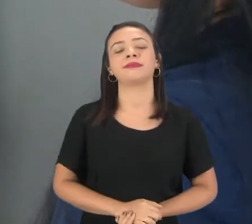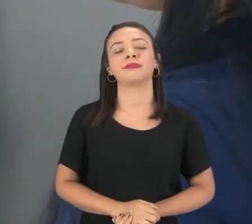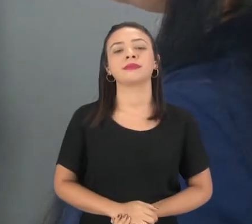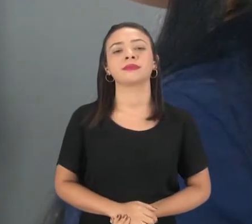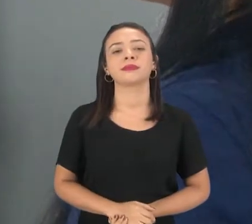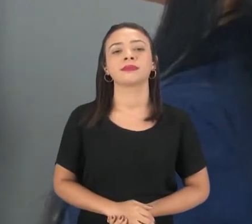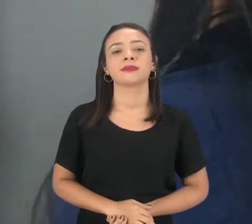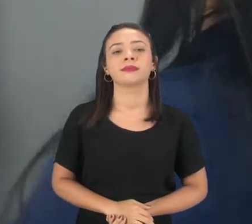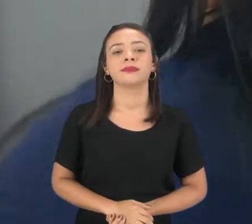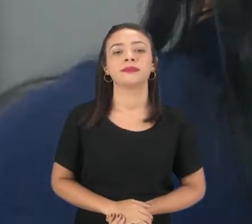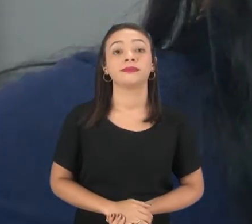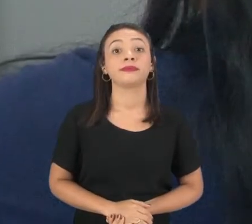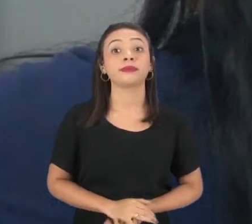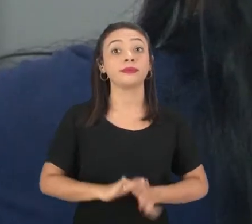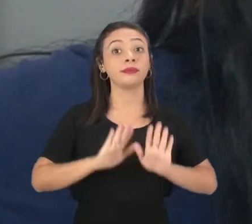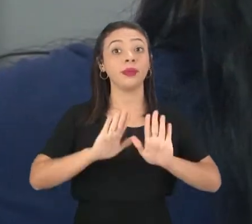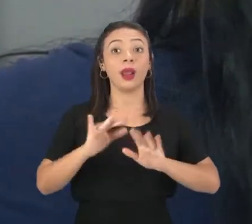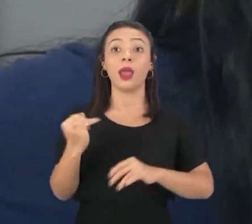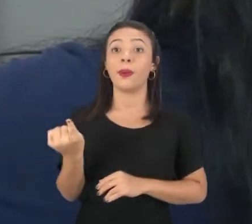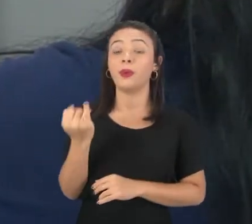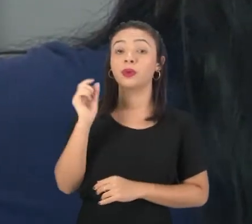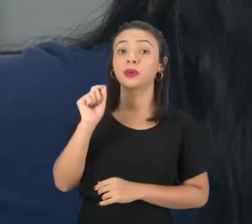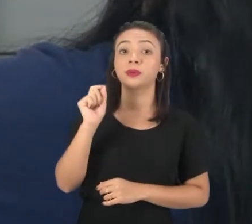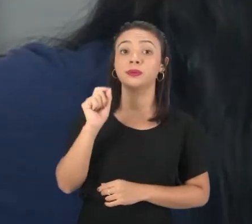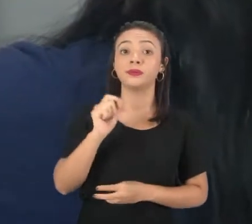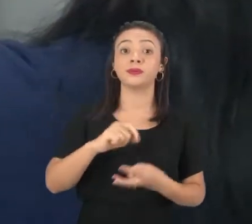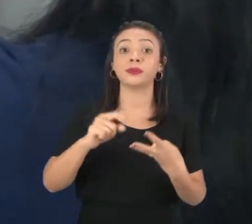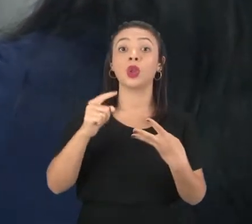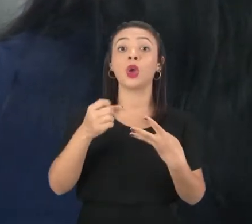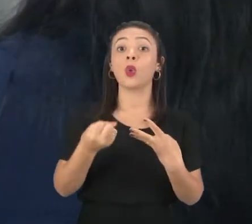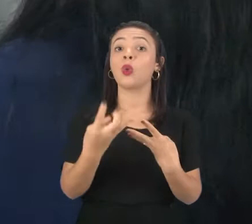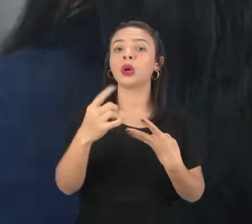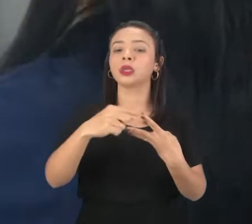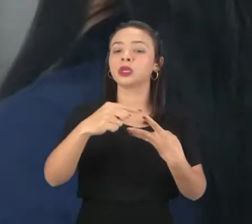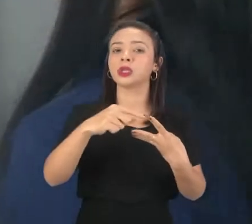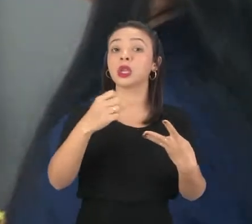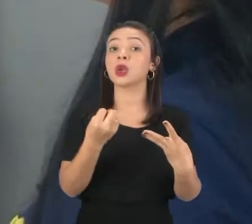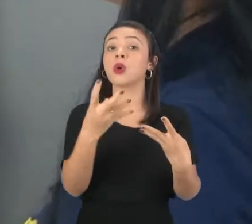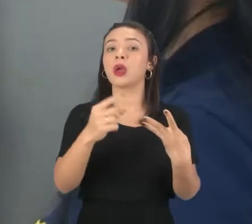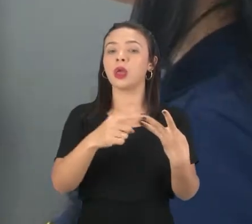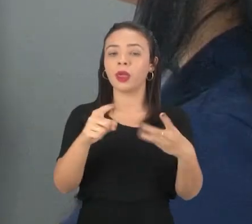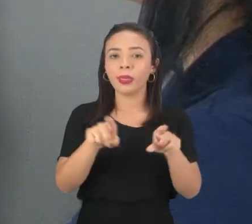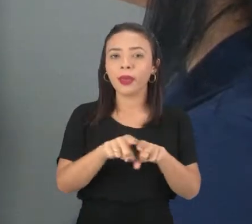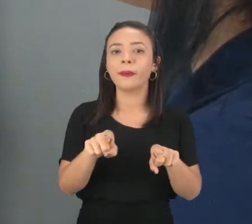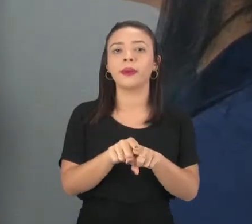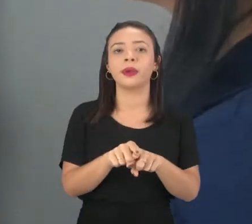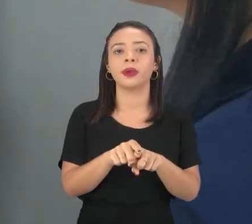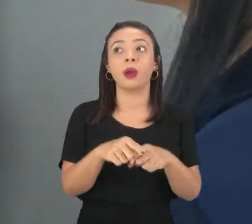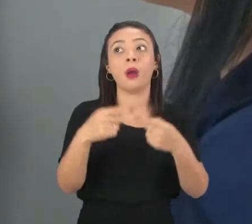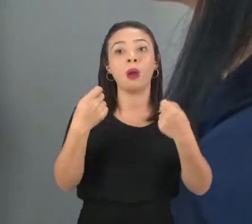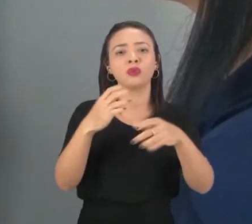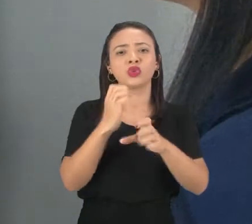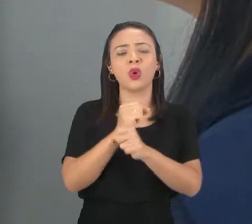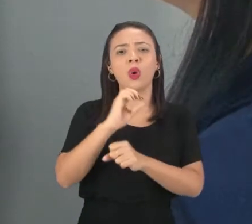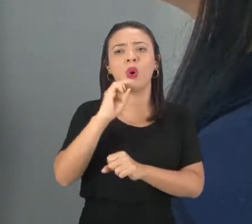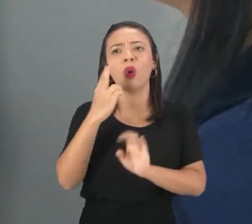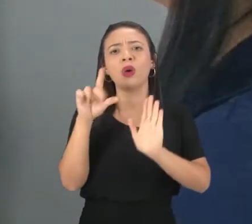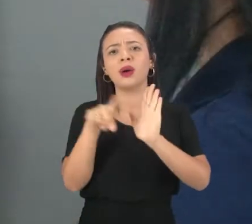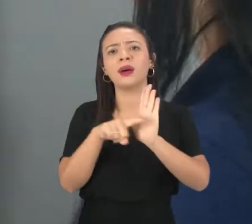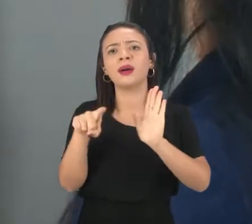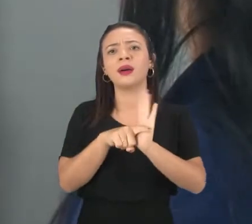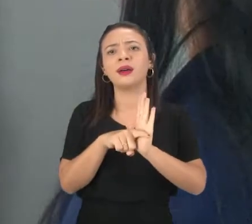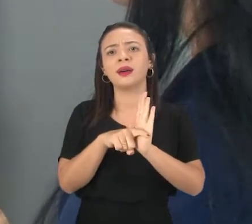escravos mas é importante é porque ele me falou quantidade de rosa e Margarida Então vou que ter que fazer uma adição e